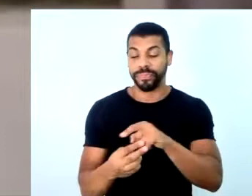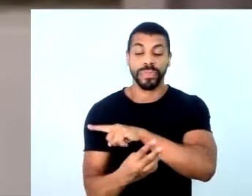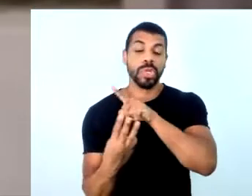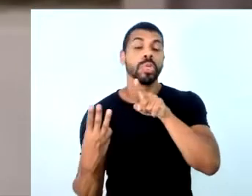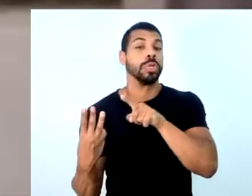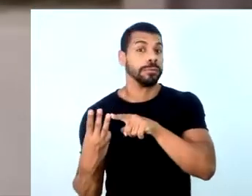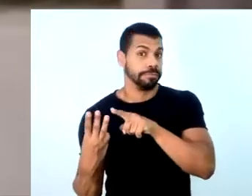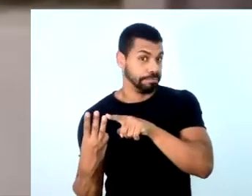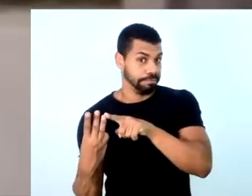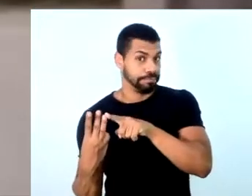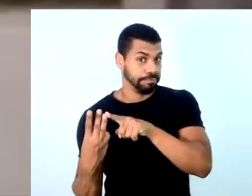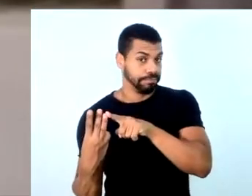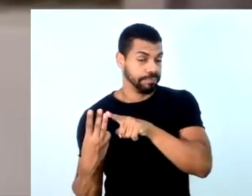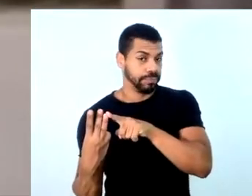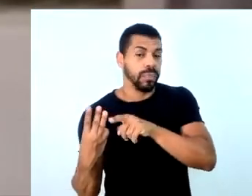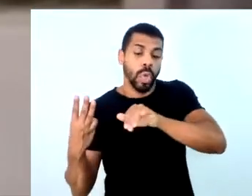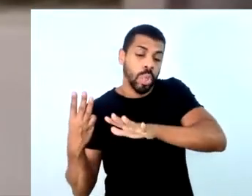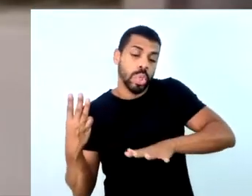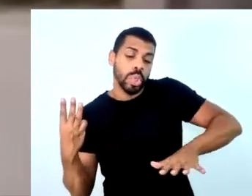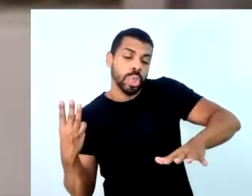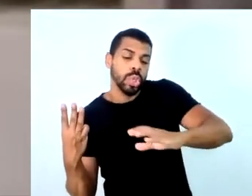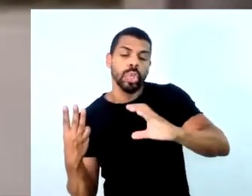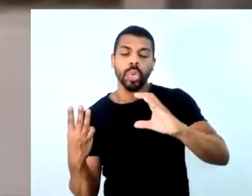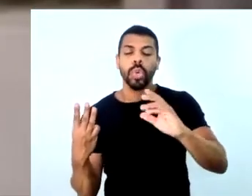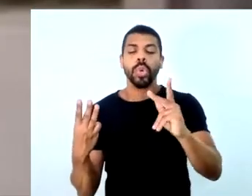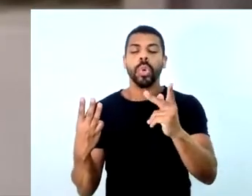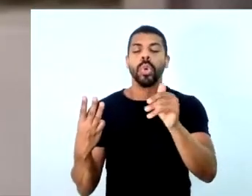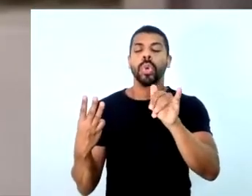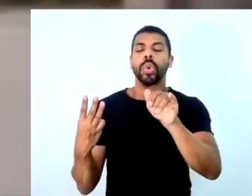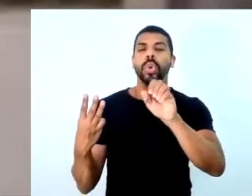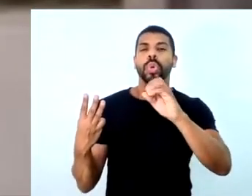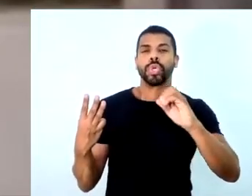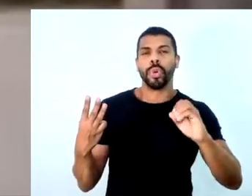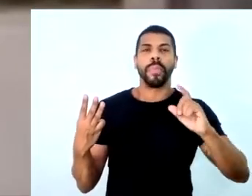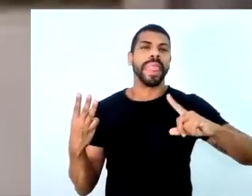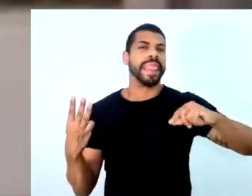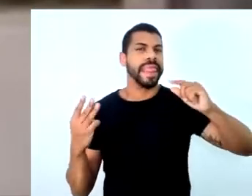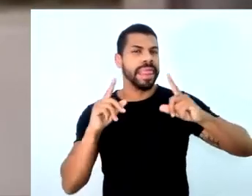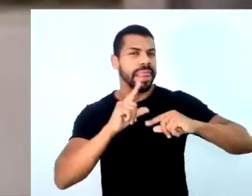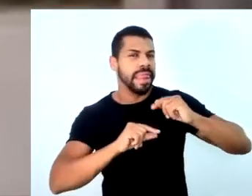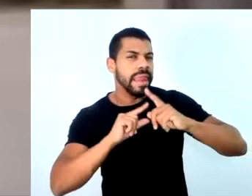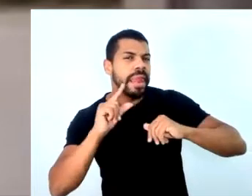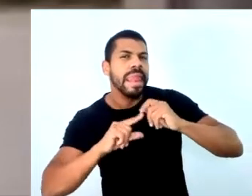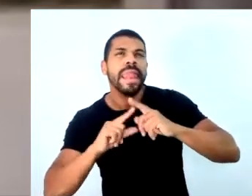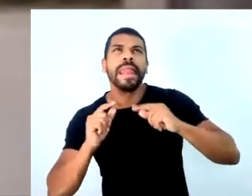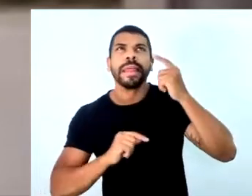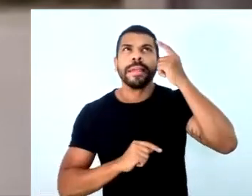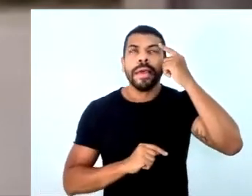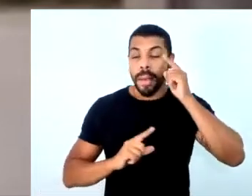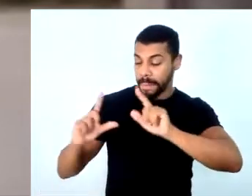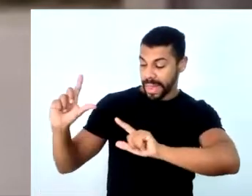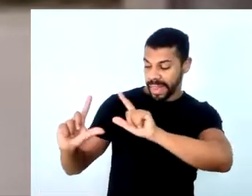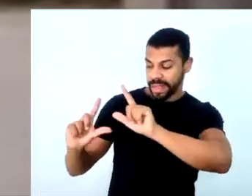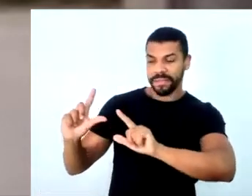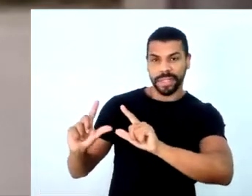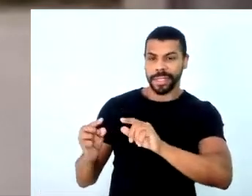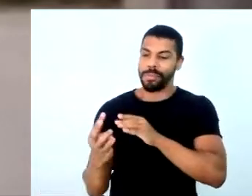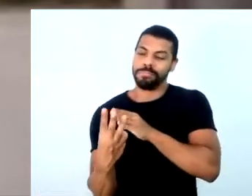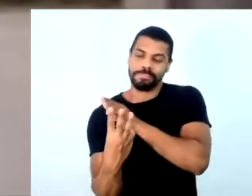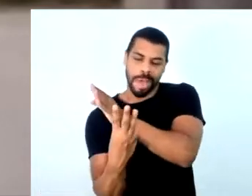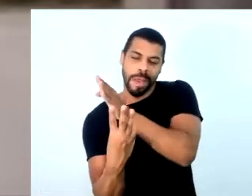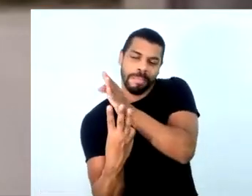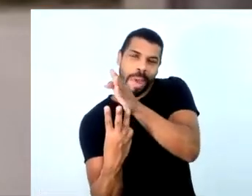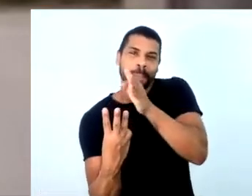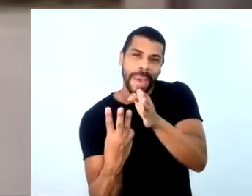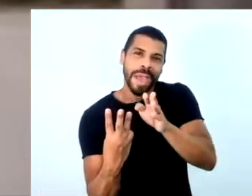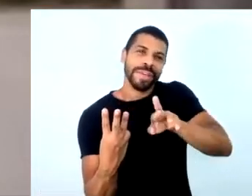o Chão de Estrelas é uma série pensada para Janela TV. E cada um deles foi